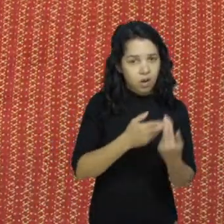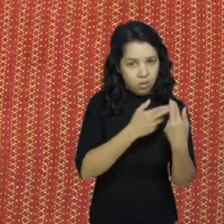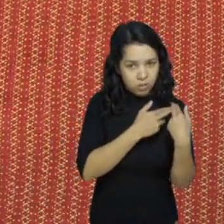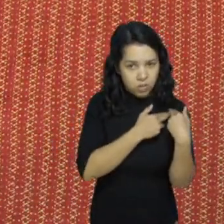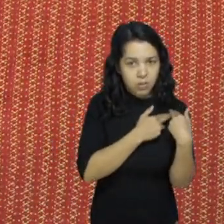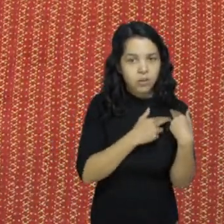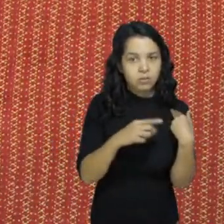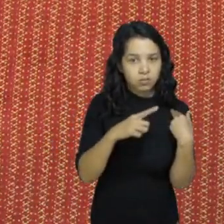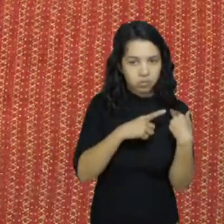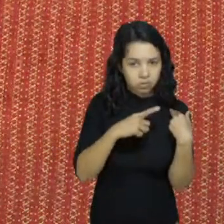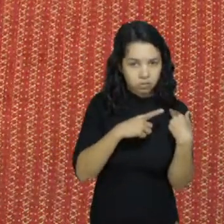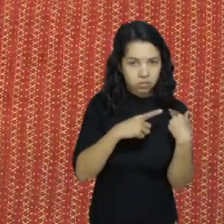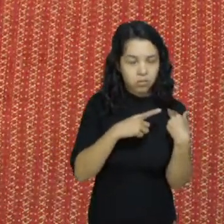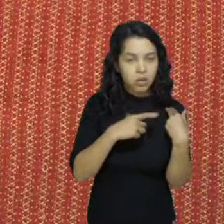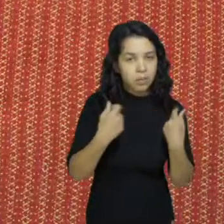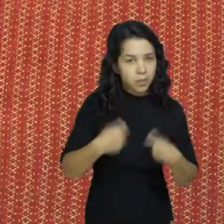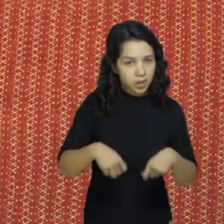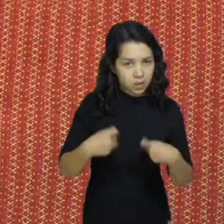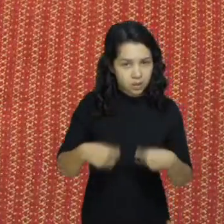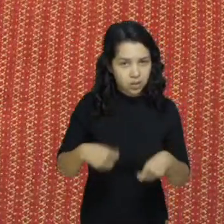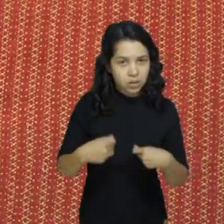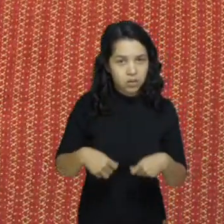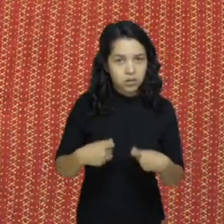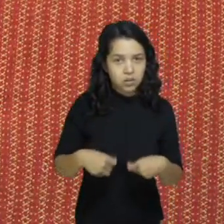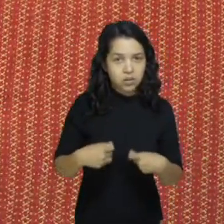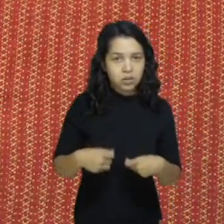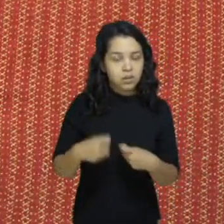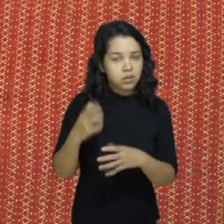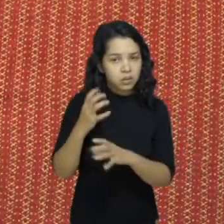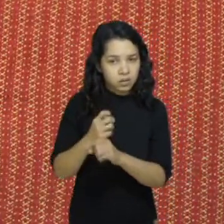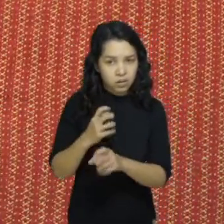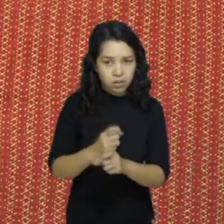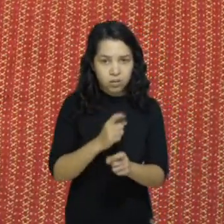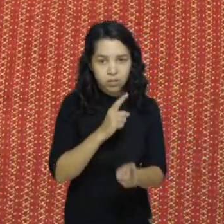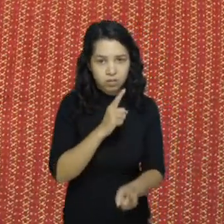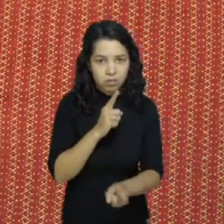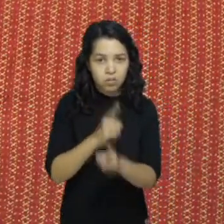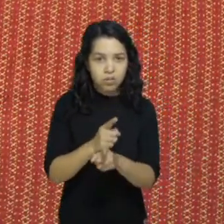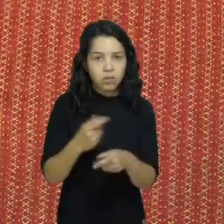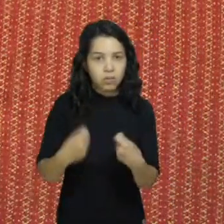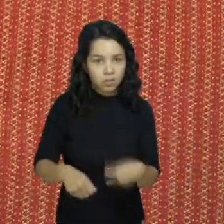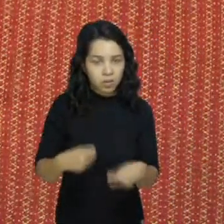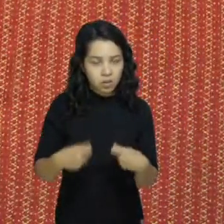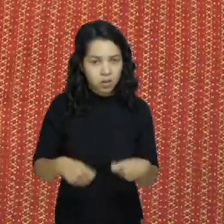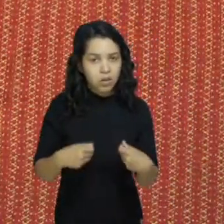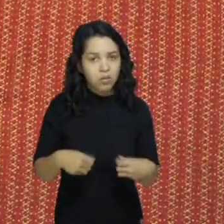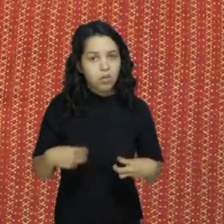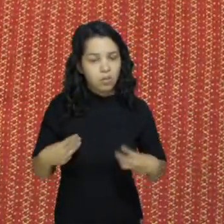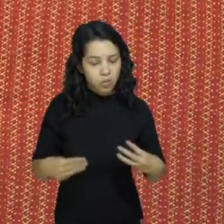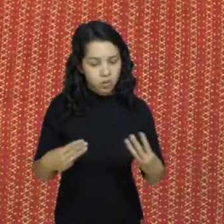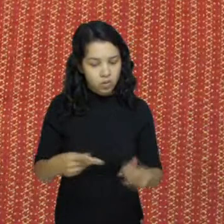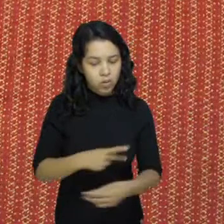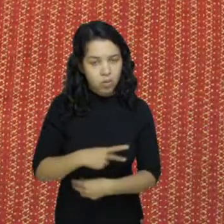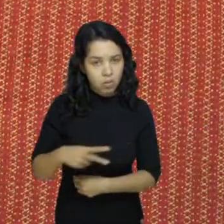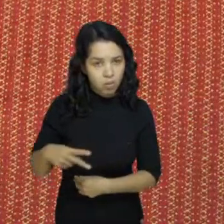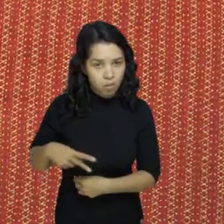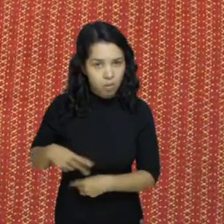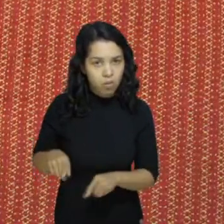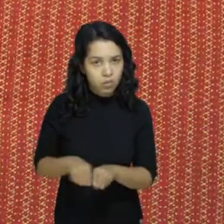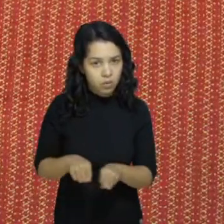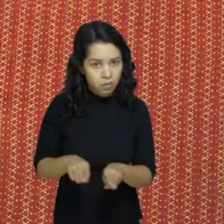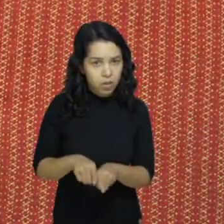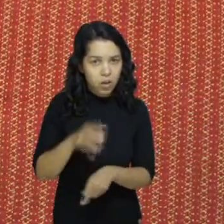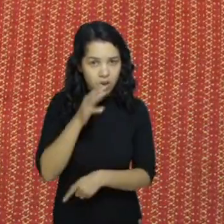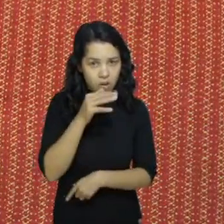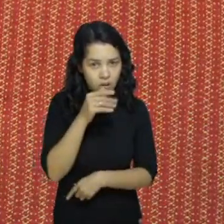Deputado Atílio que precisam ser apurados imagino Já que ministério público e outros órgãos a própria casa já esteja